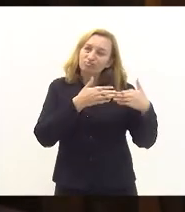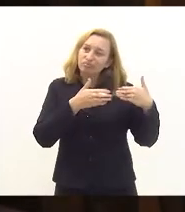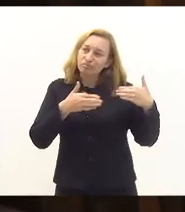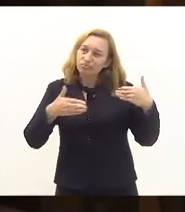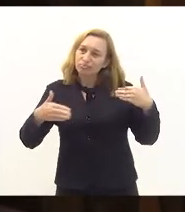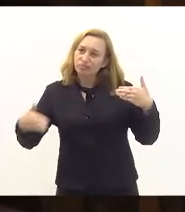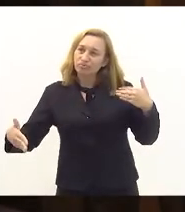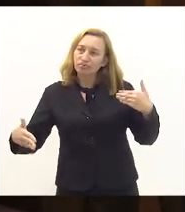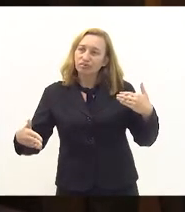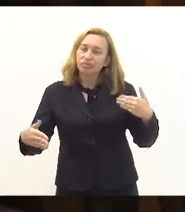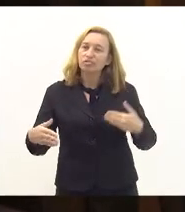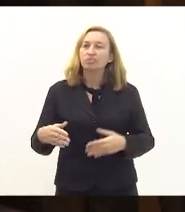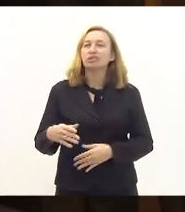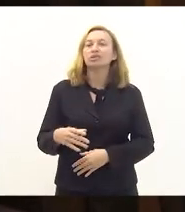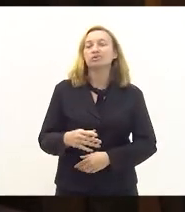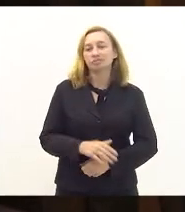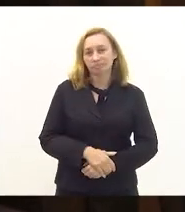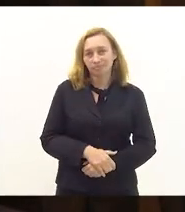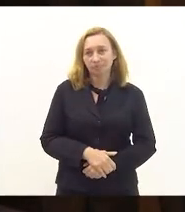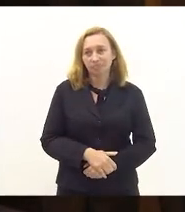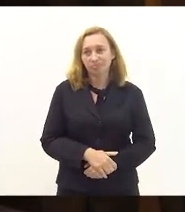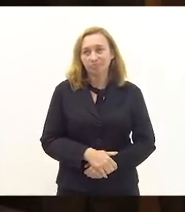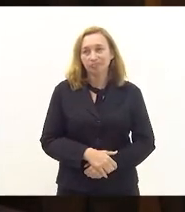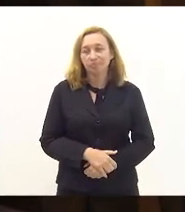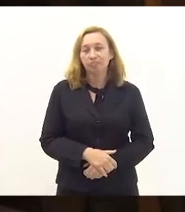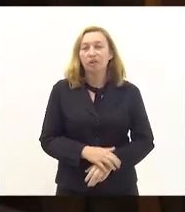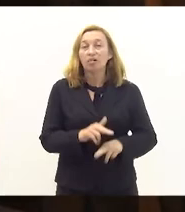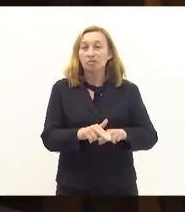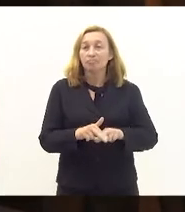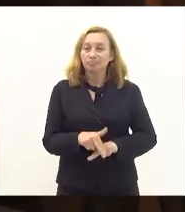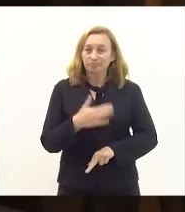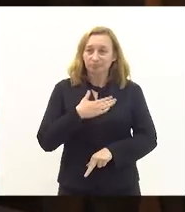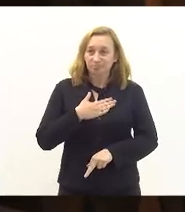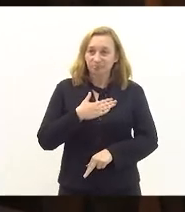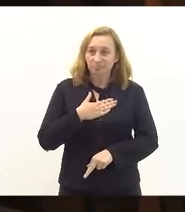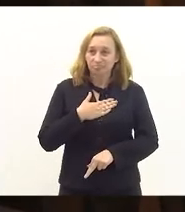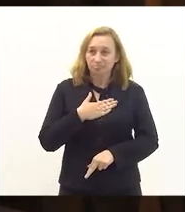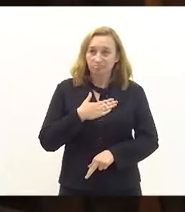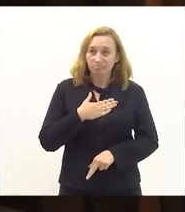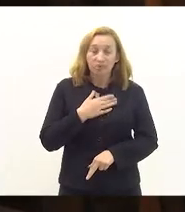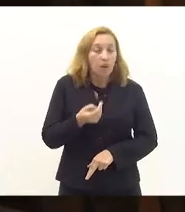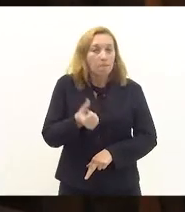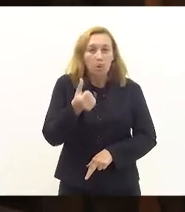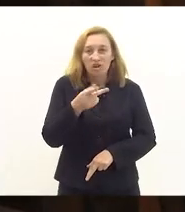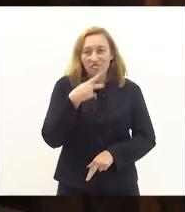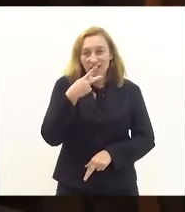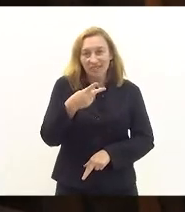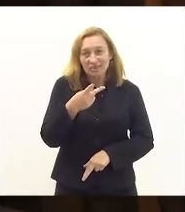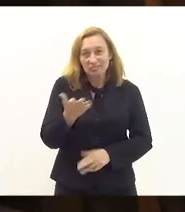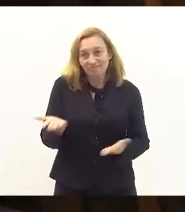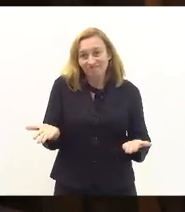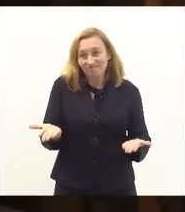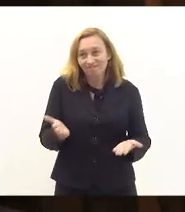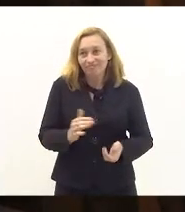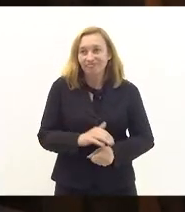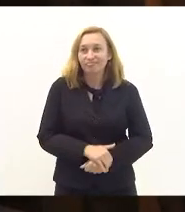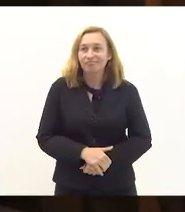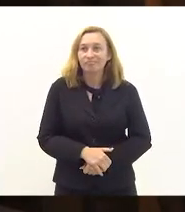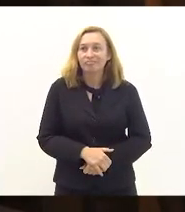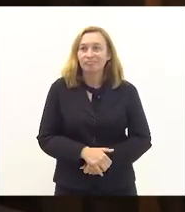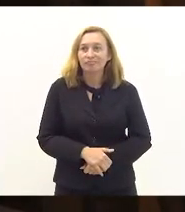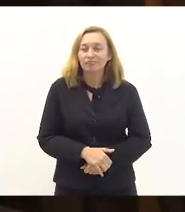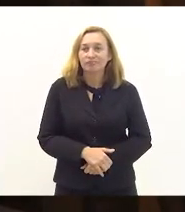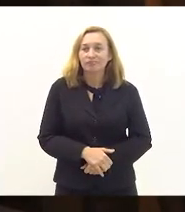todo o trajeto que o Brizola cumpriu. Portanto, para mim, restam poucas palavras.